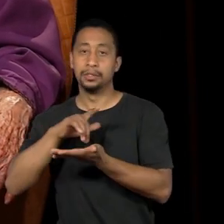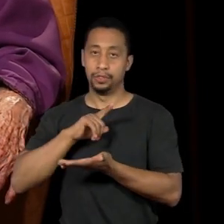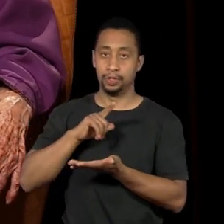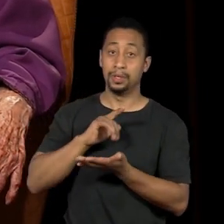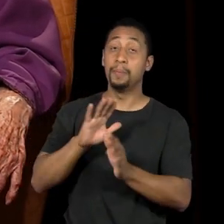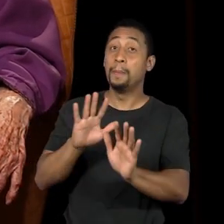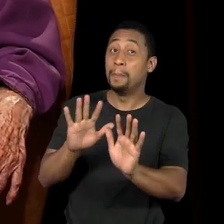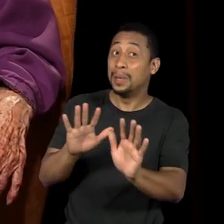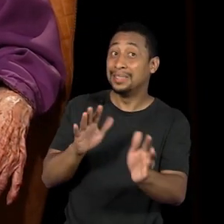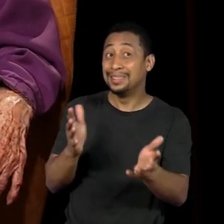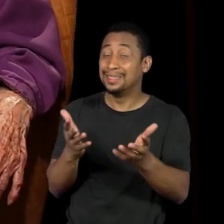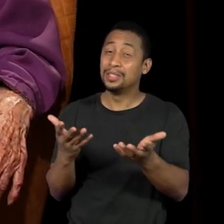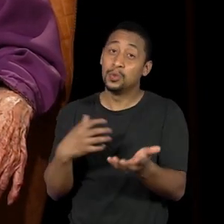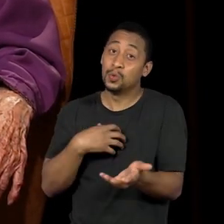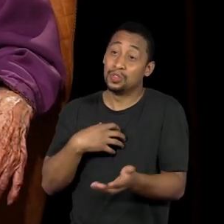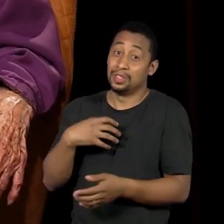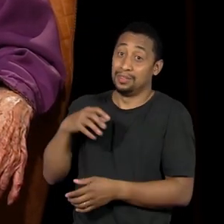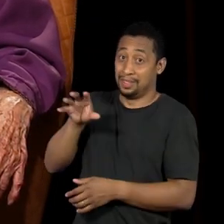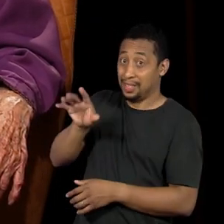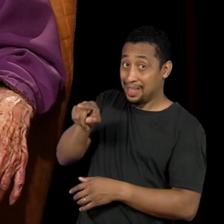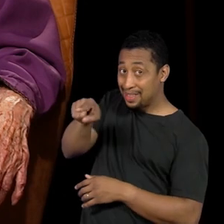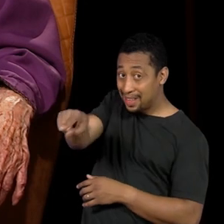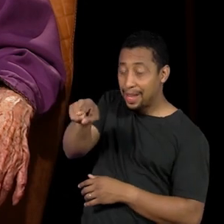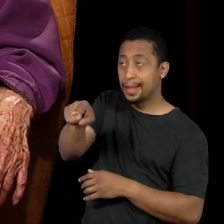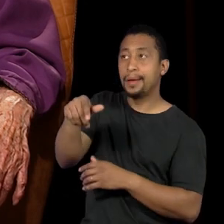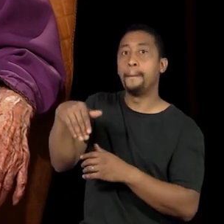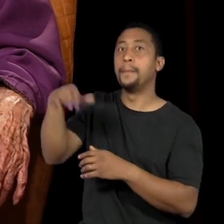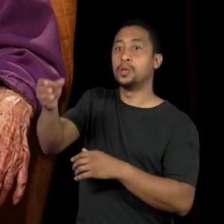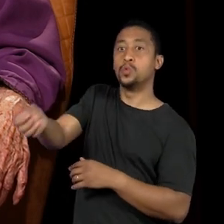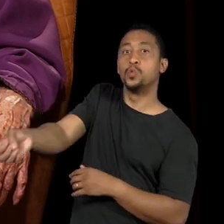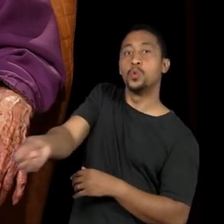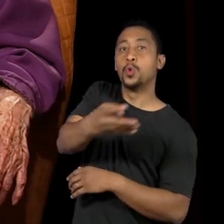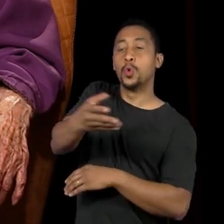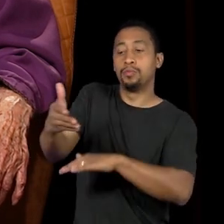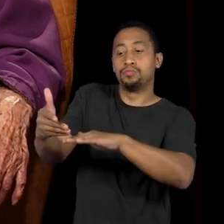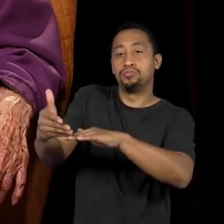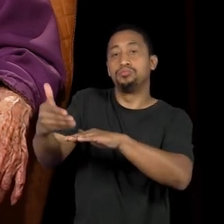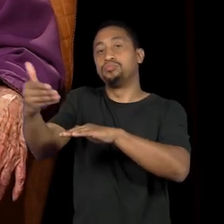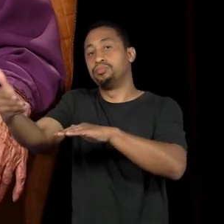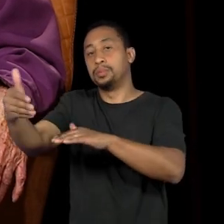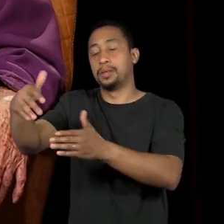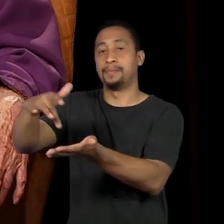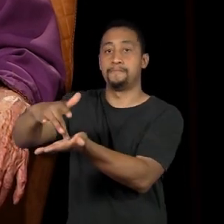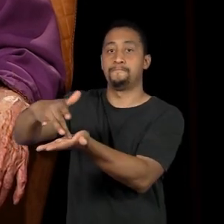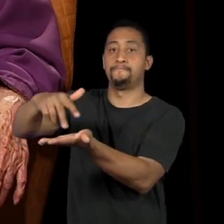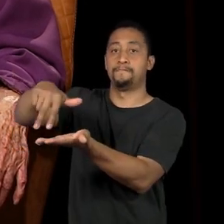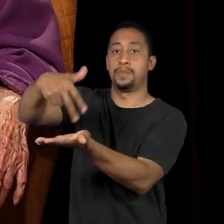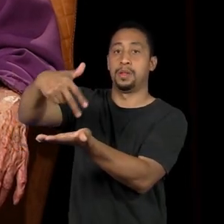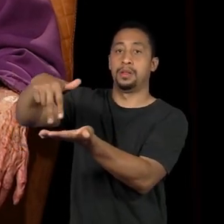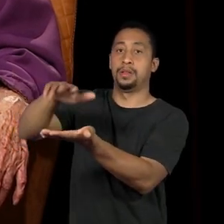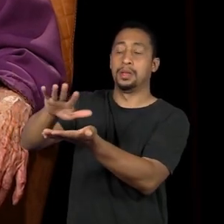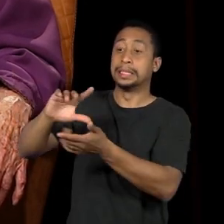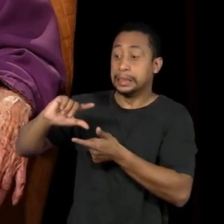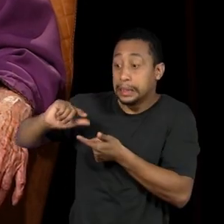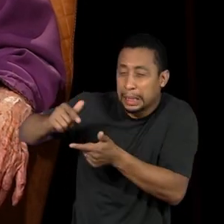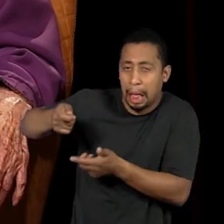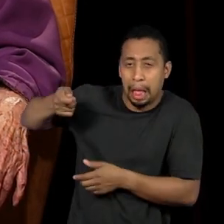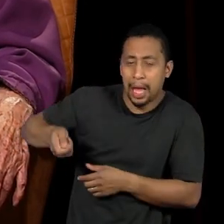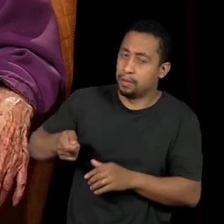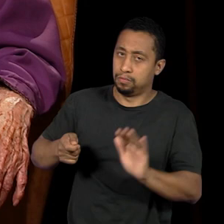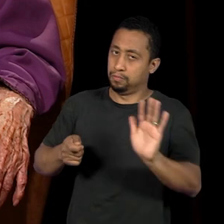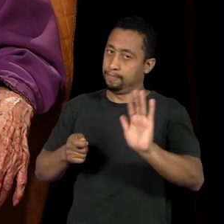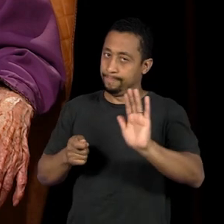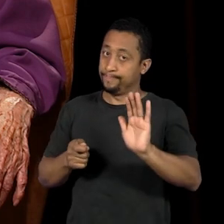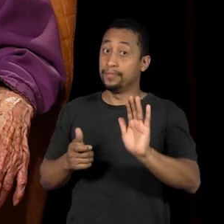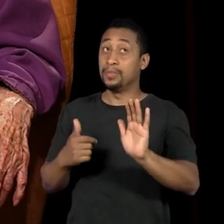pouco mais contemporâneo, mais puxando para o moderno. Né? Não era tão clássico, rígido, né?